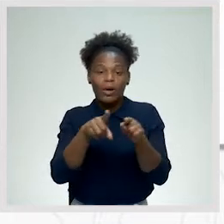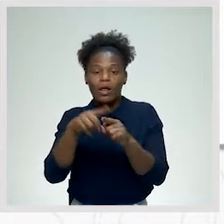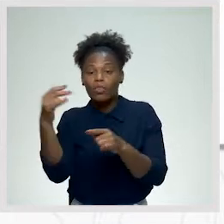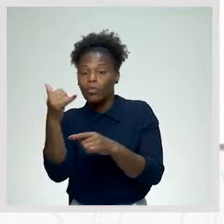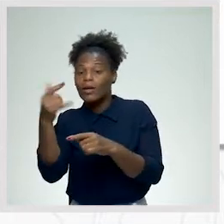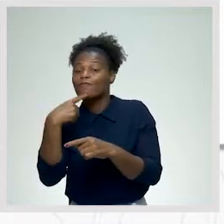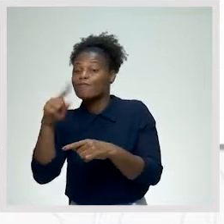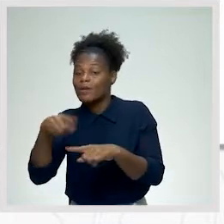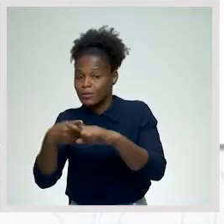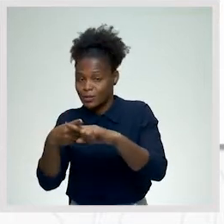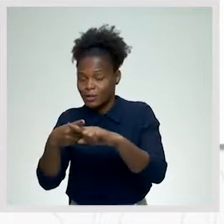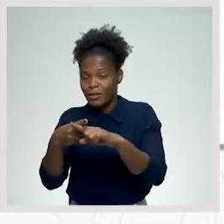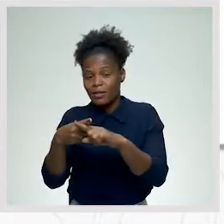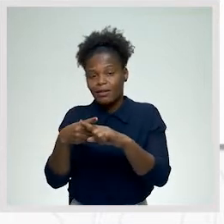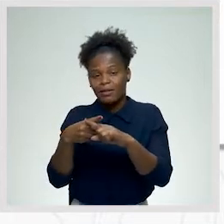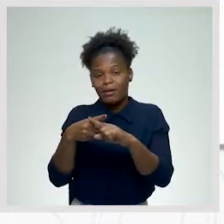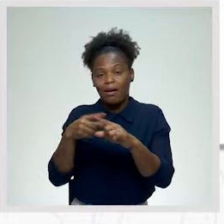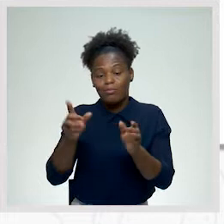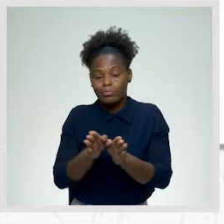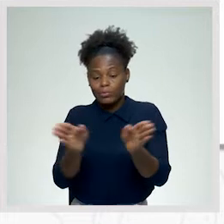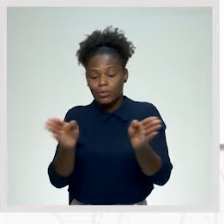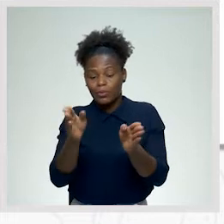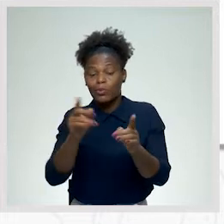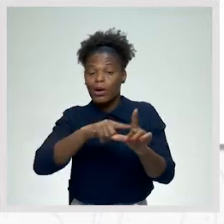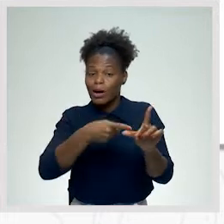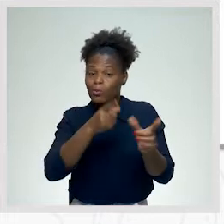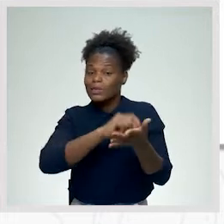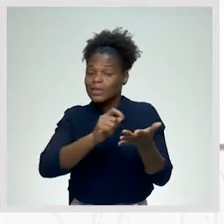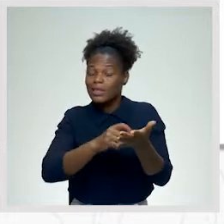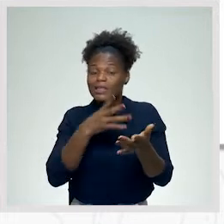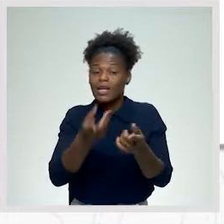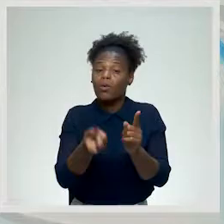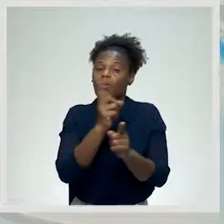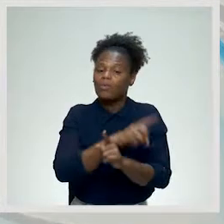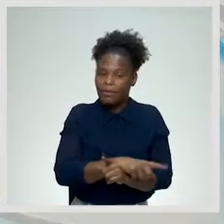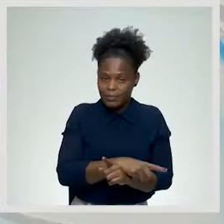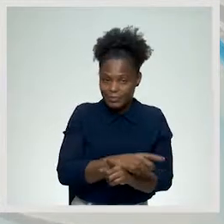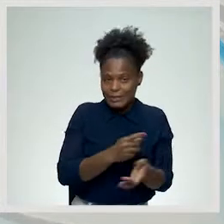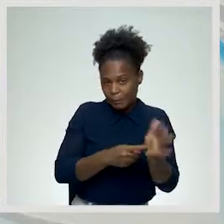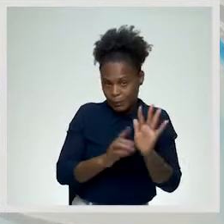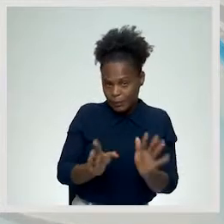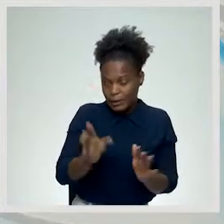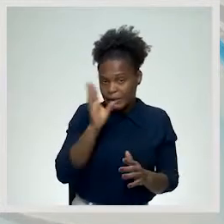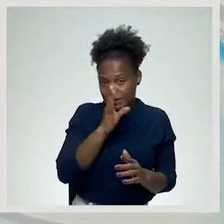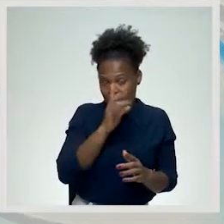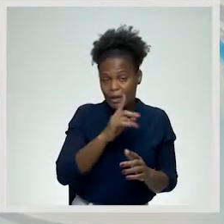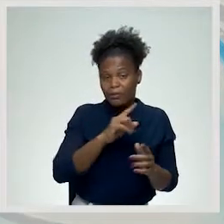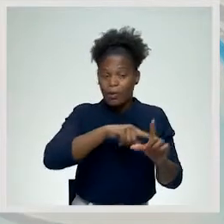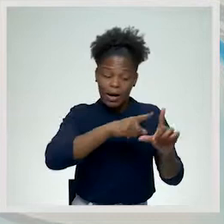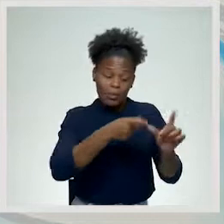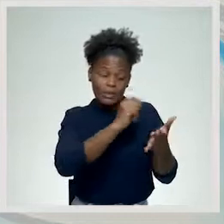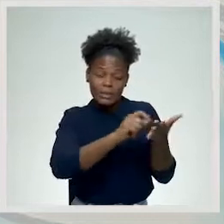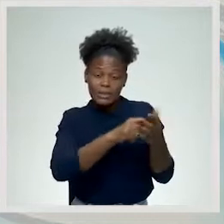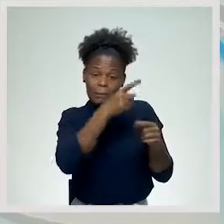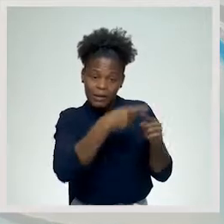da amplitude do ângulo inscrito. Isso é dizer inversamente, não é? Se o ângulo inscrito